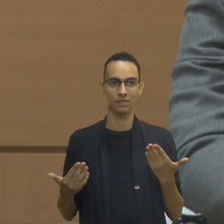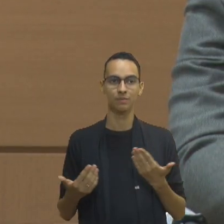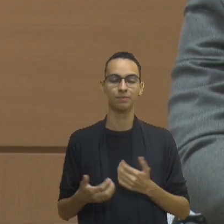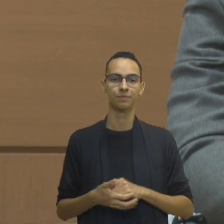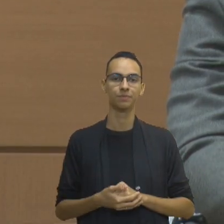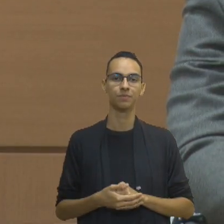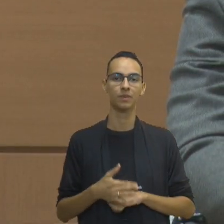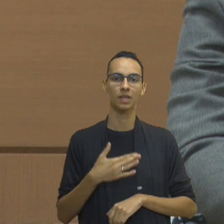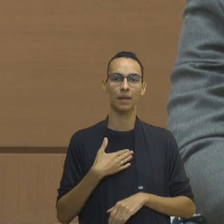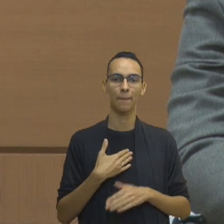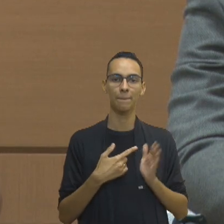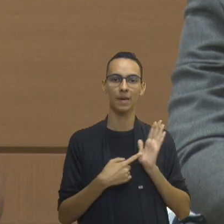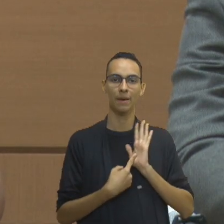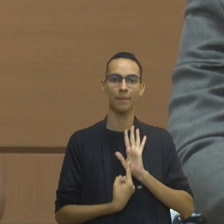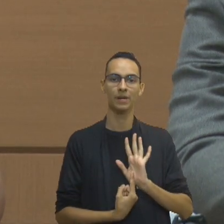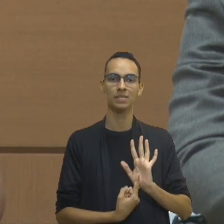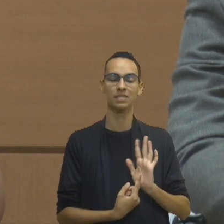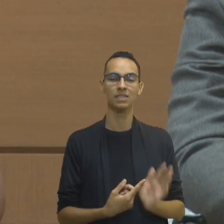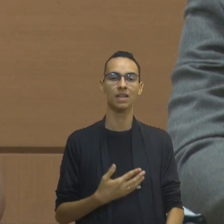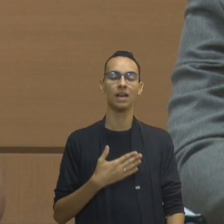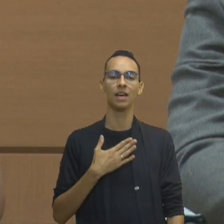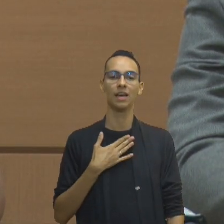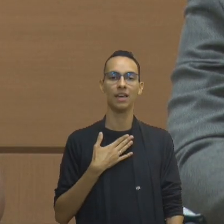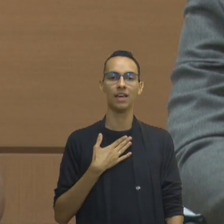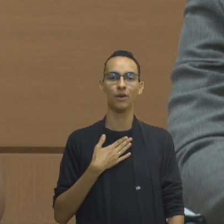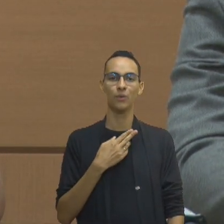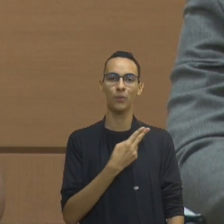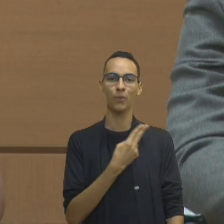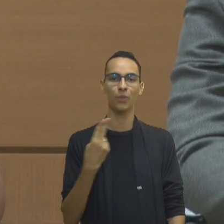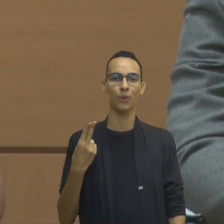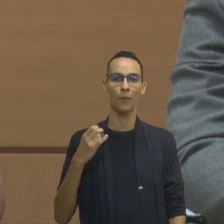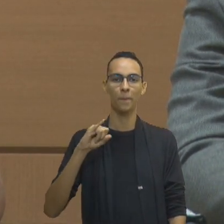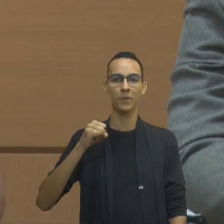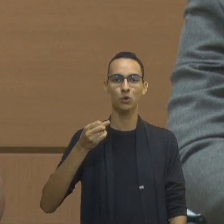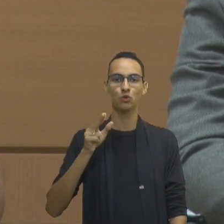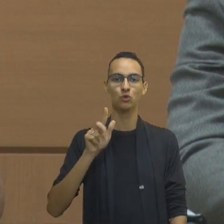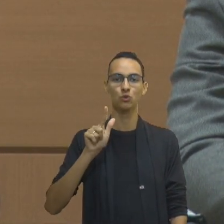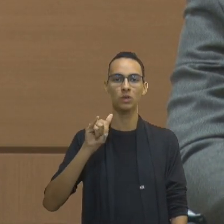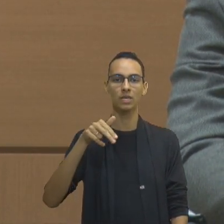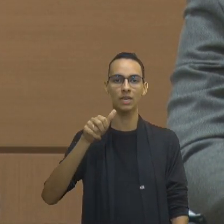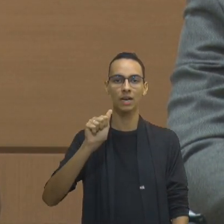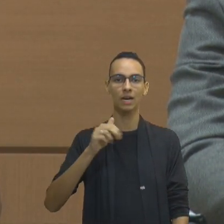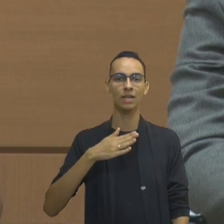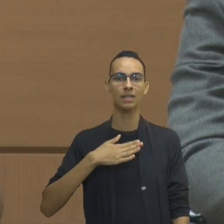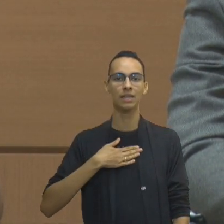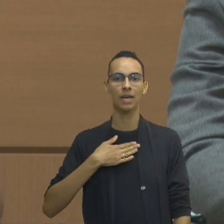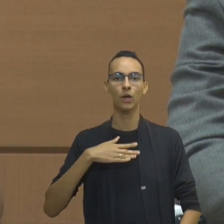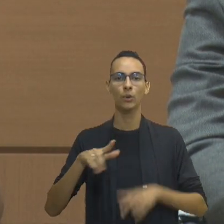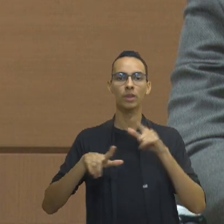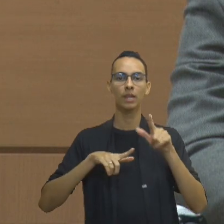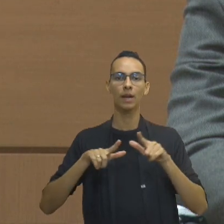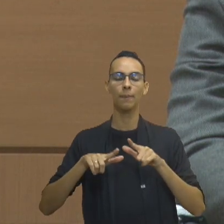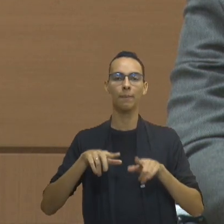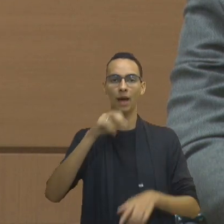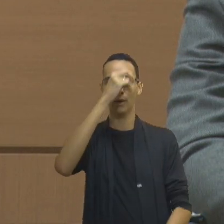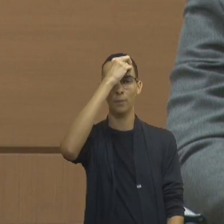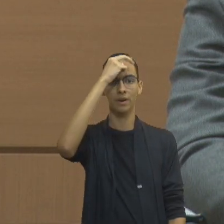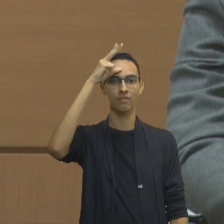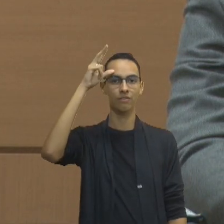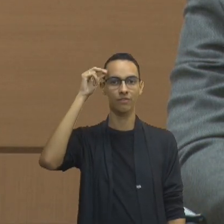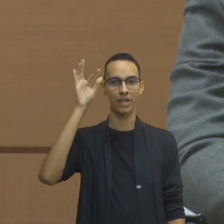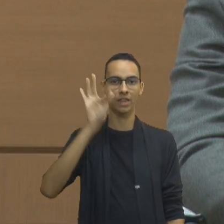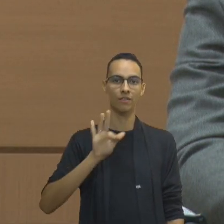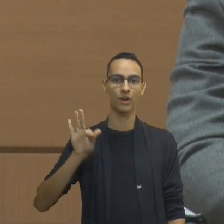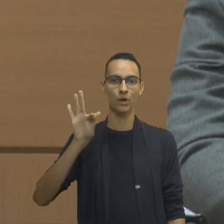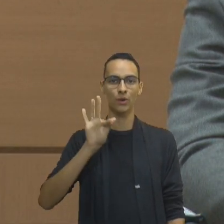Me apresentando, Juliana Cardoso Braga, prefeita universitária da UFO.